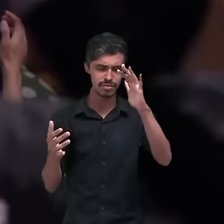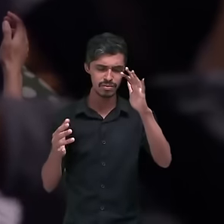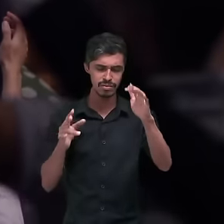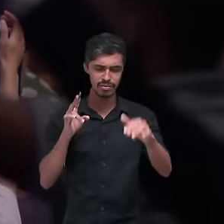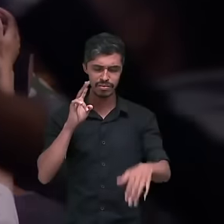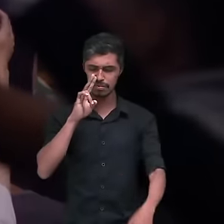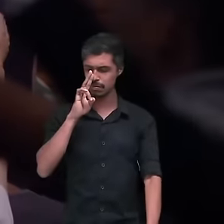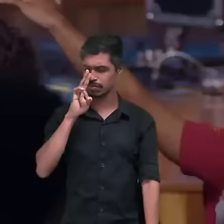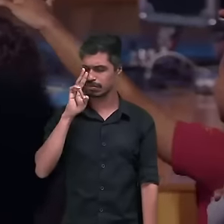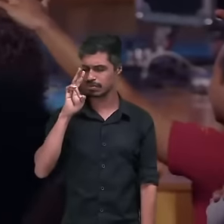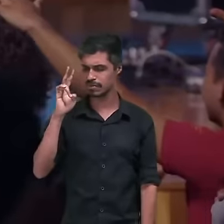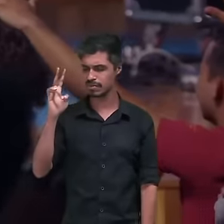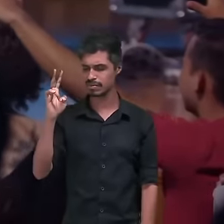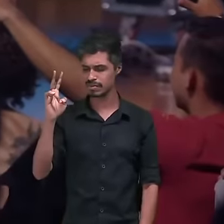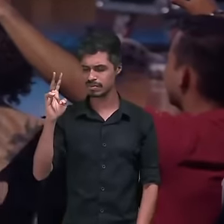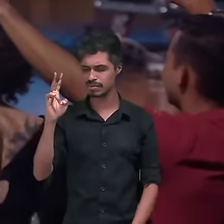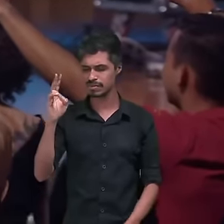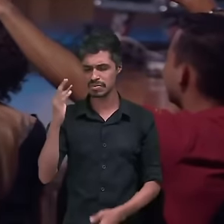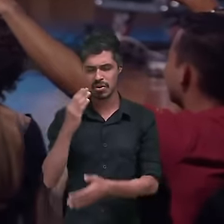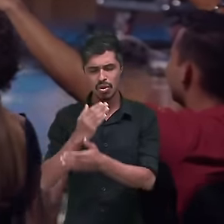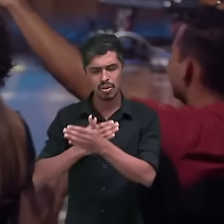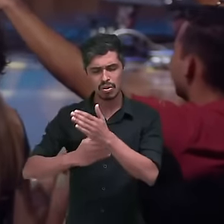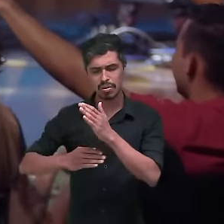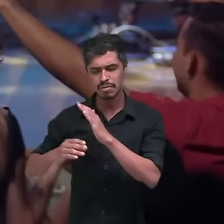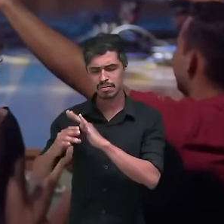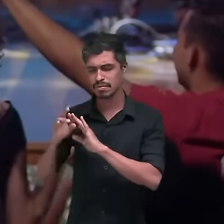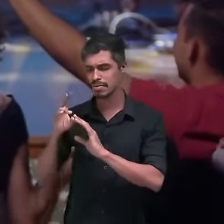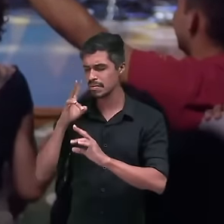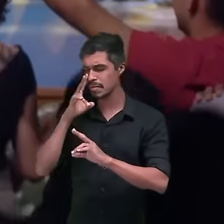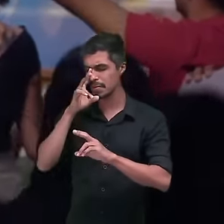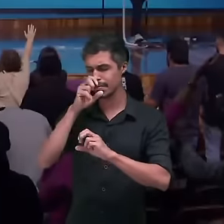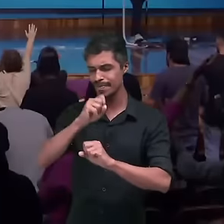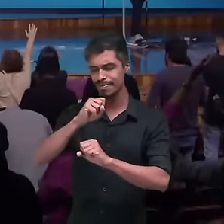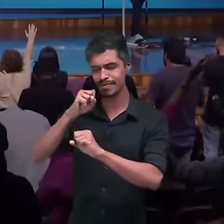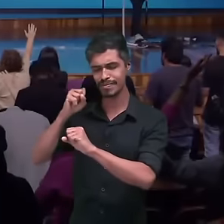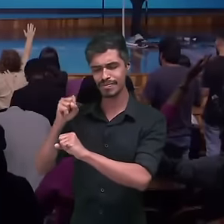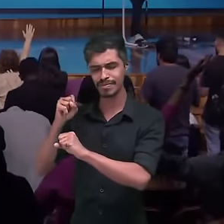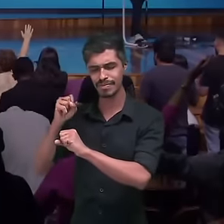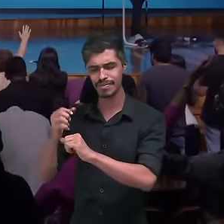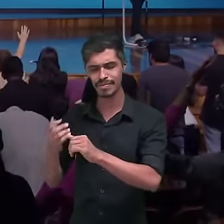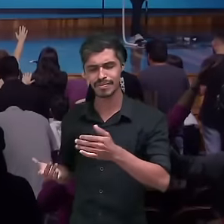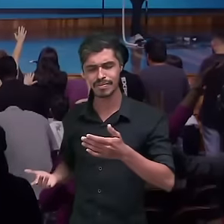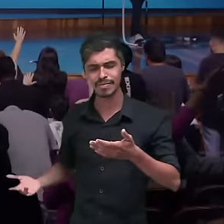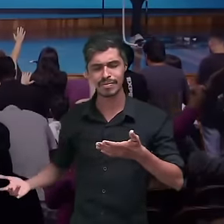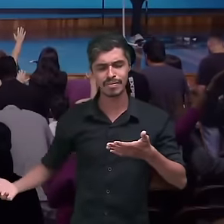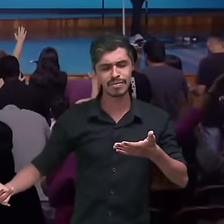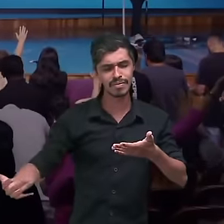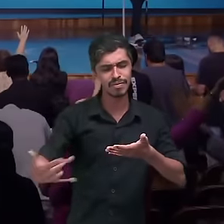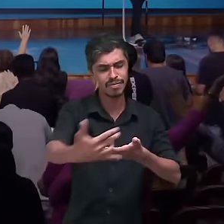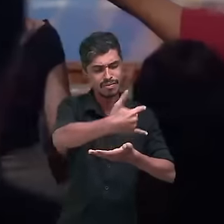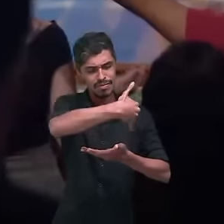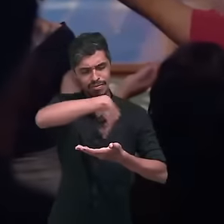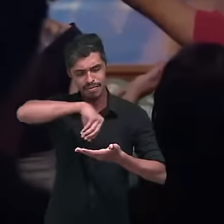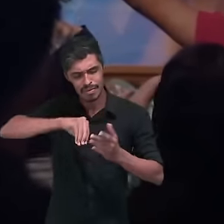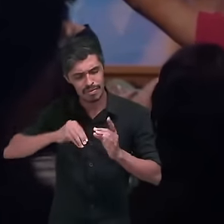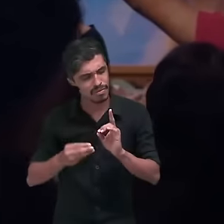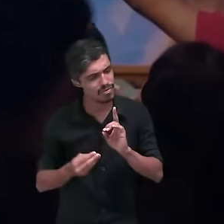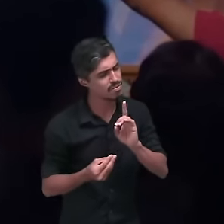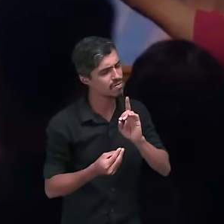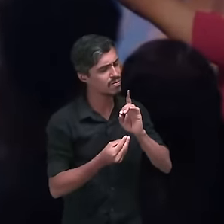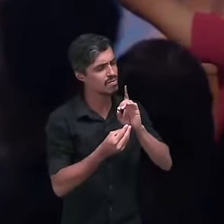Você vai vencer. Você vai vencer. E o poder ao Rei. Você vai